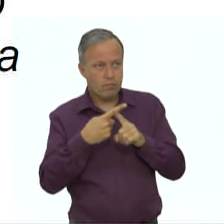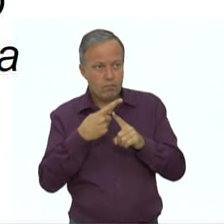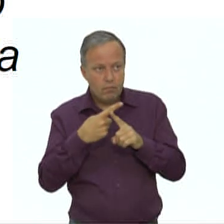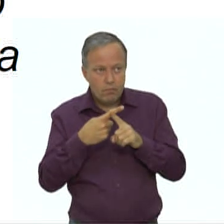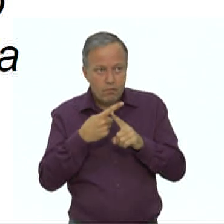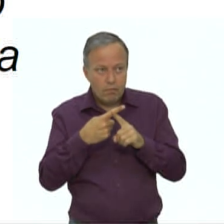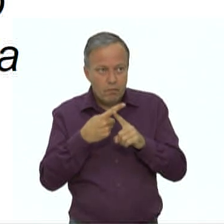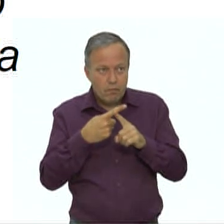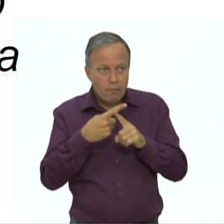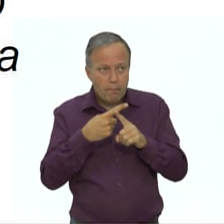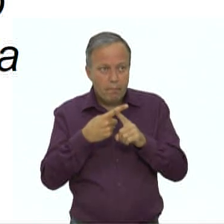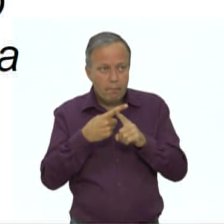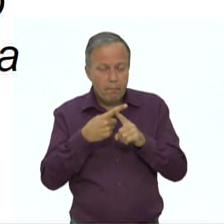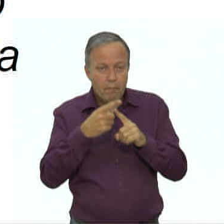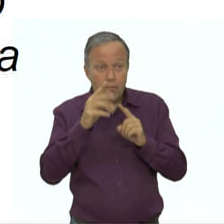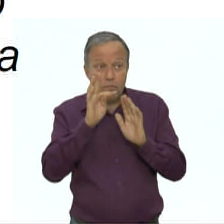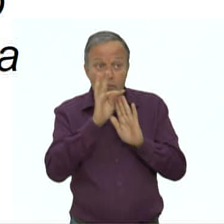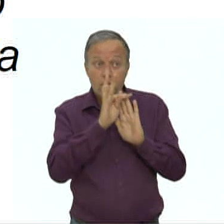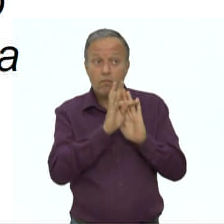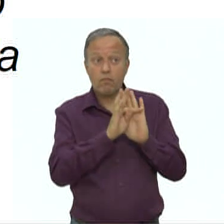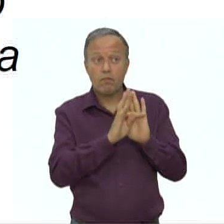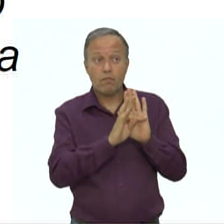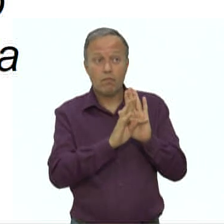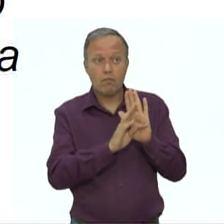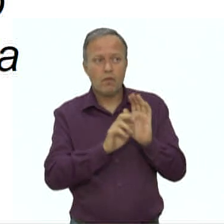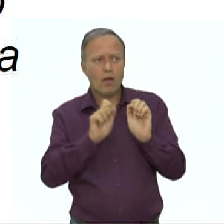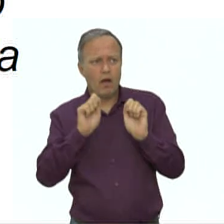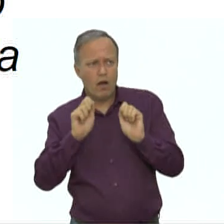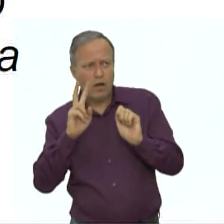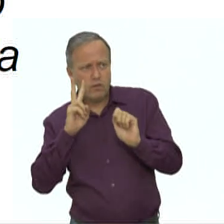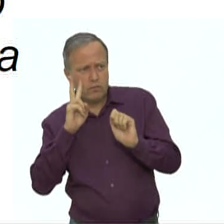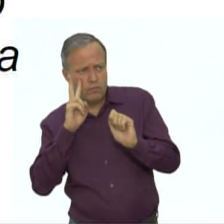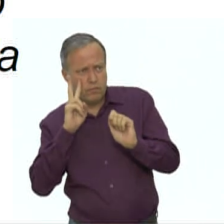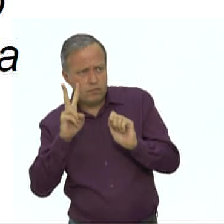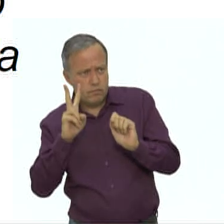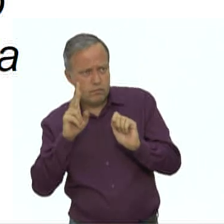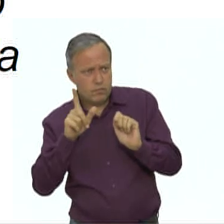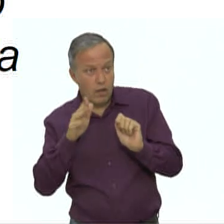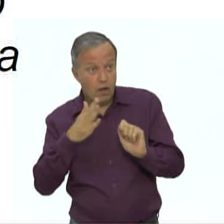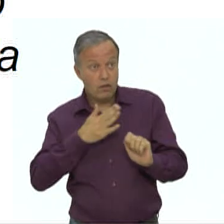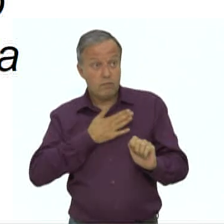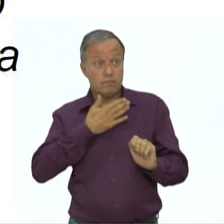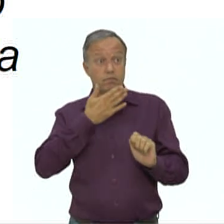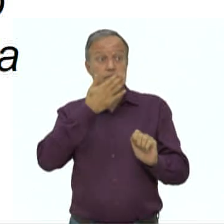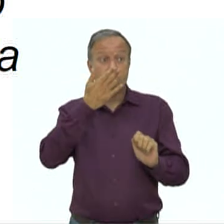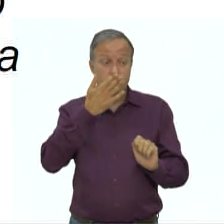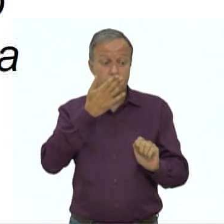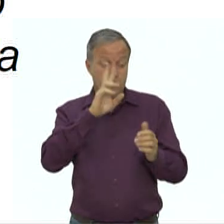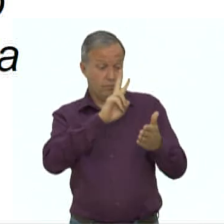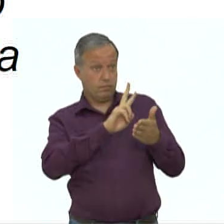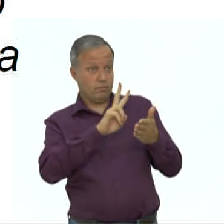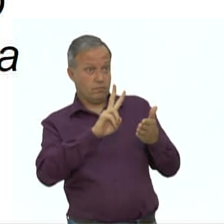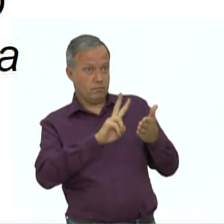el desenlace del texto puede ser considerado una sorpresa al